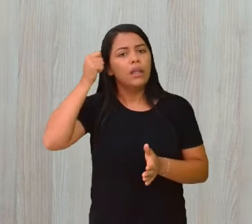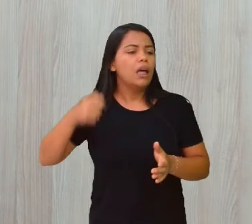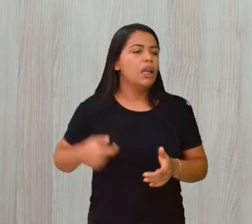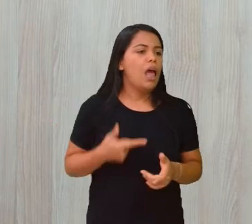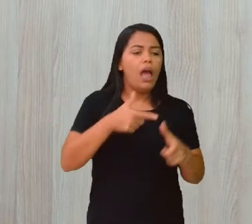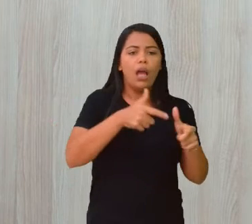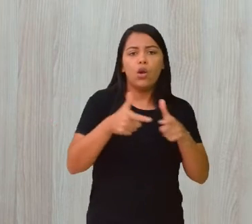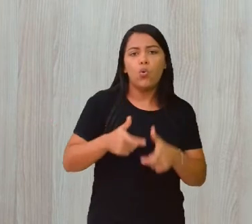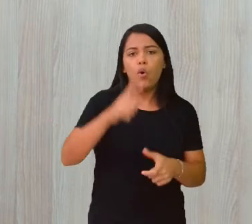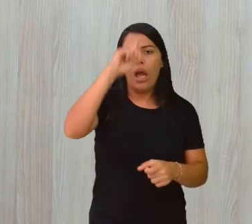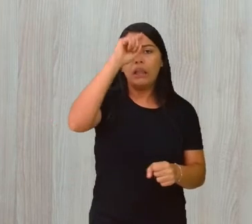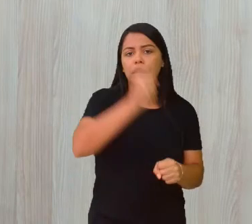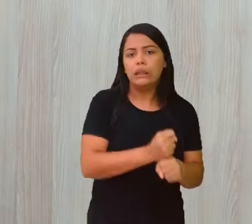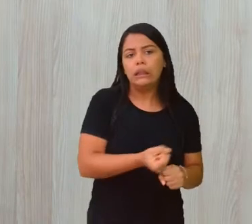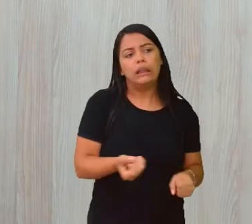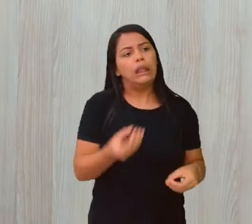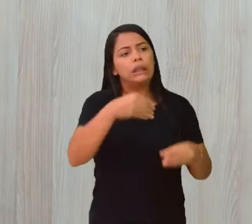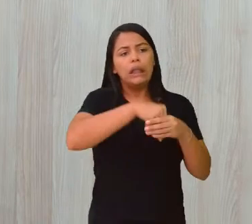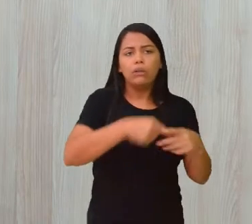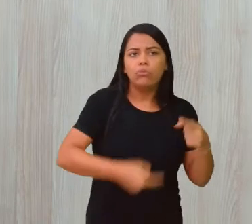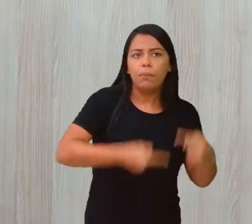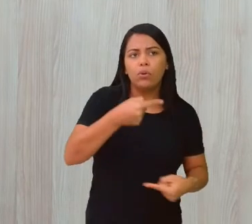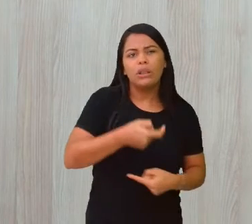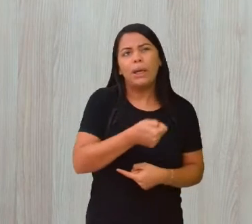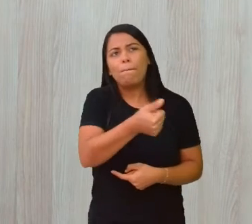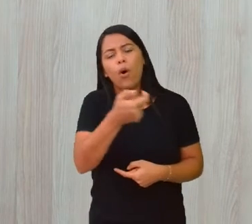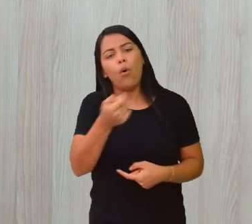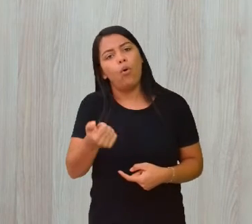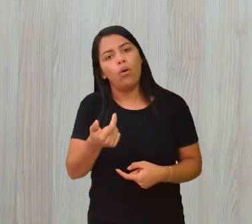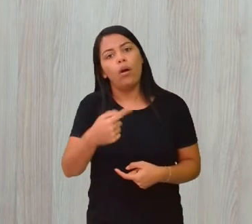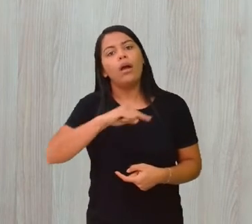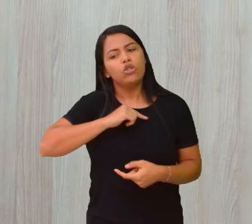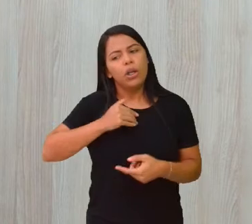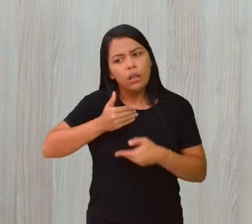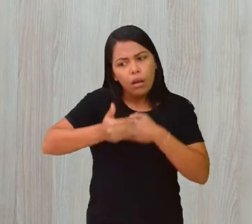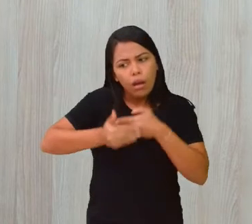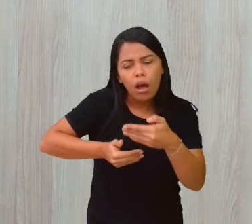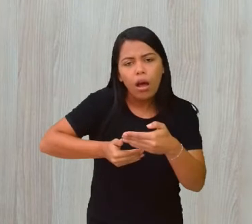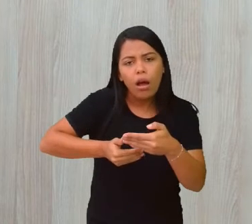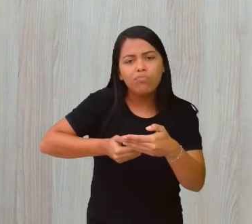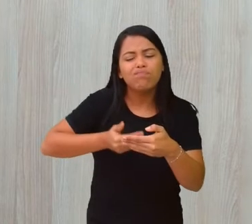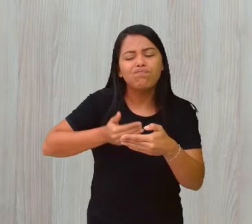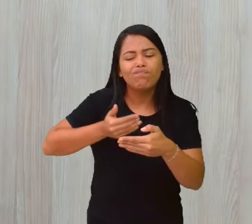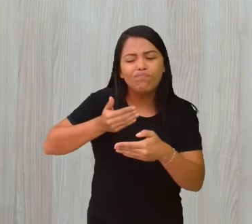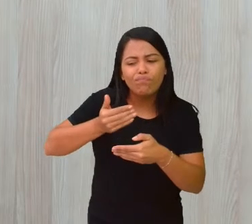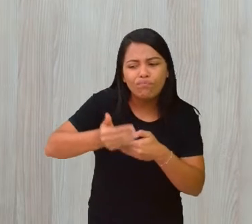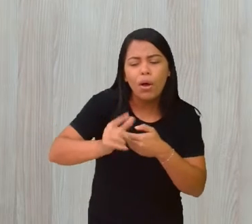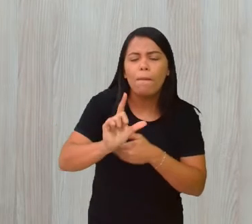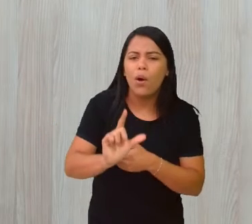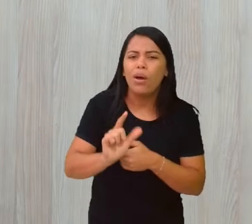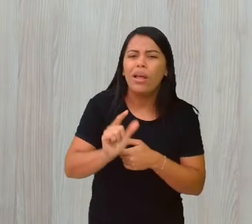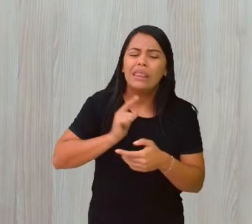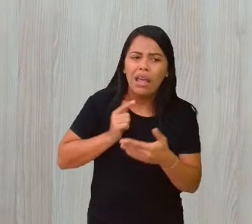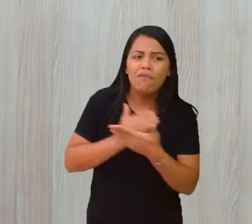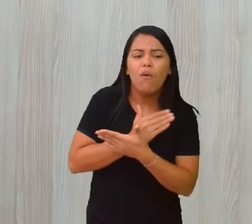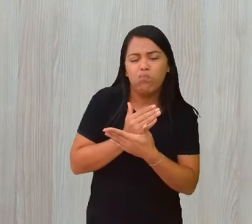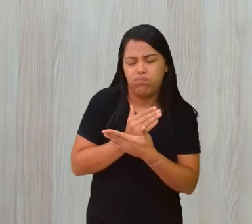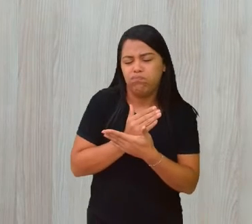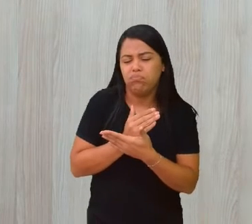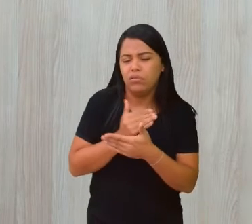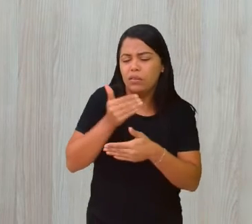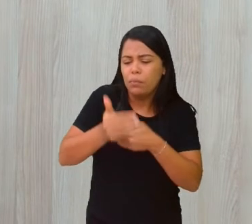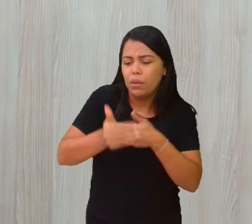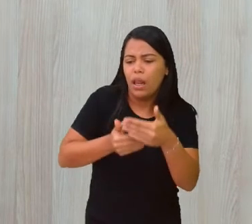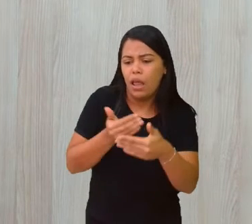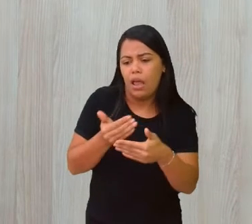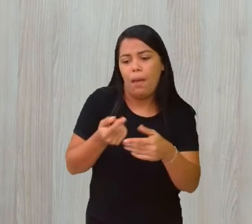né? Na política. A gente avançou, né, professora Carol? Tiveram vários avanços aí, e devido